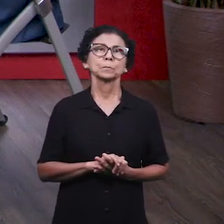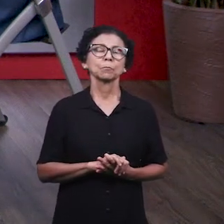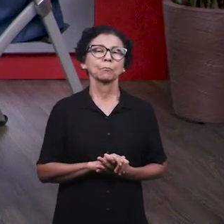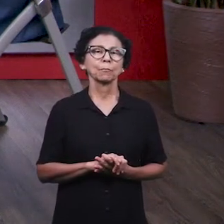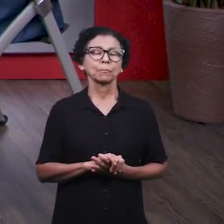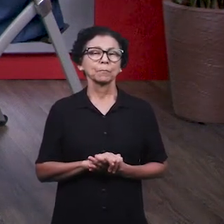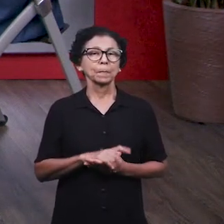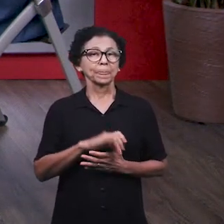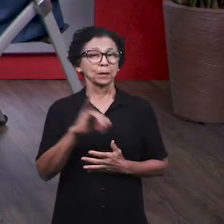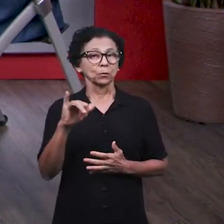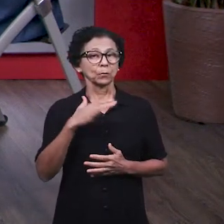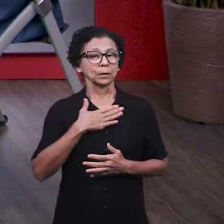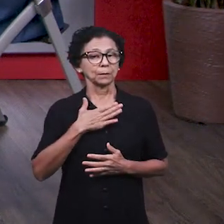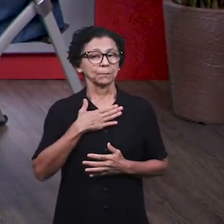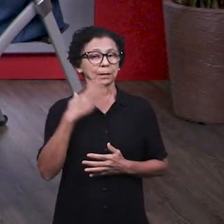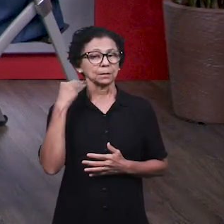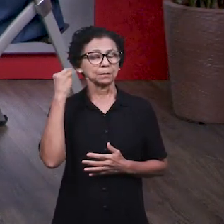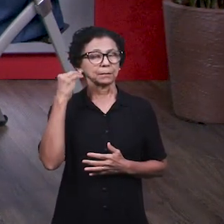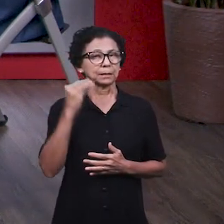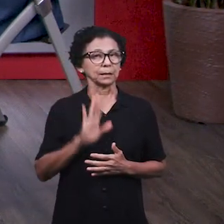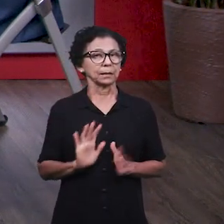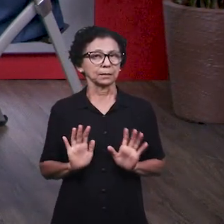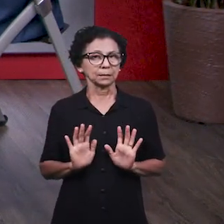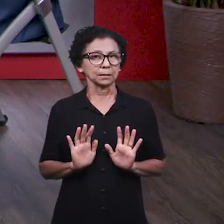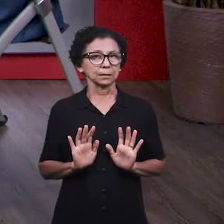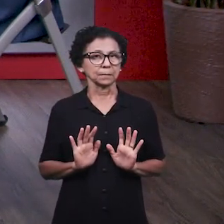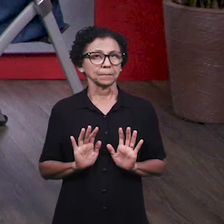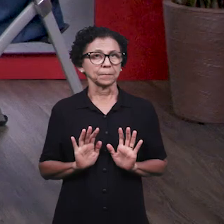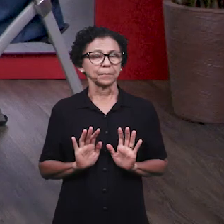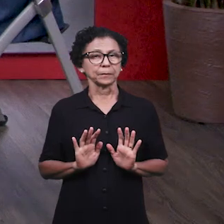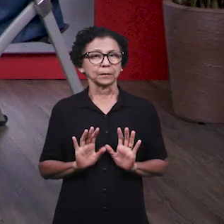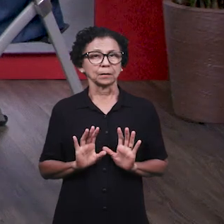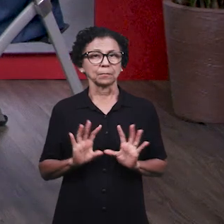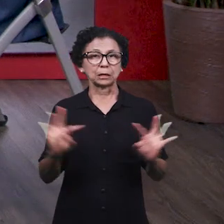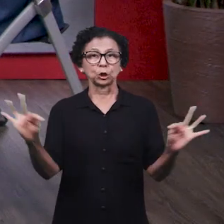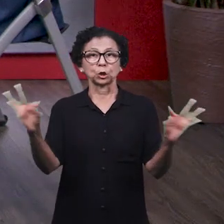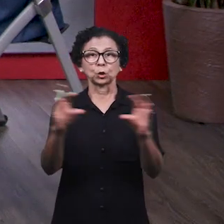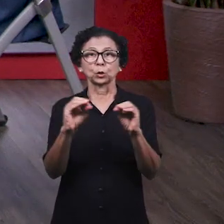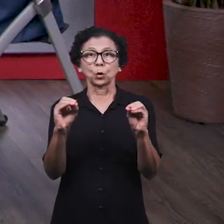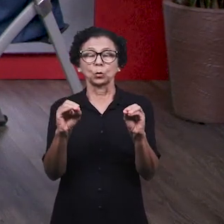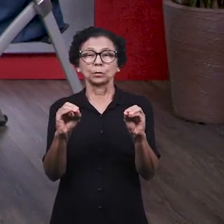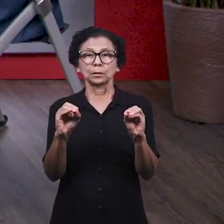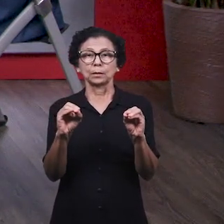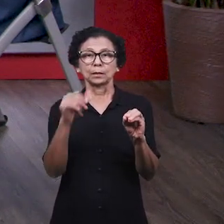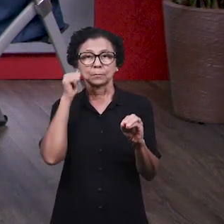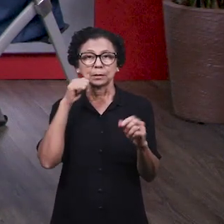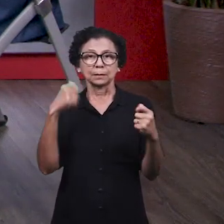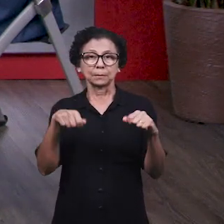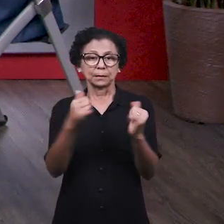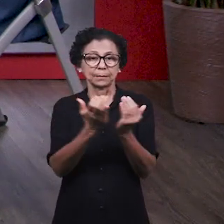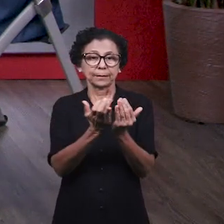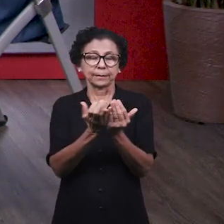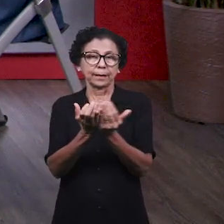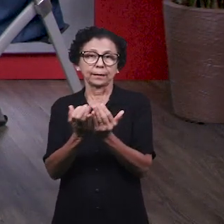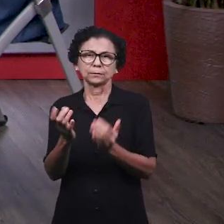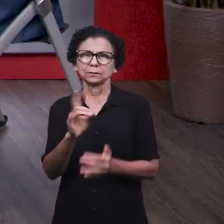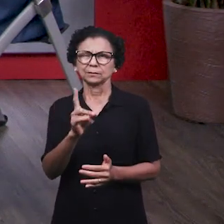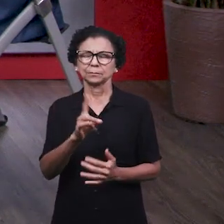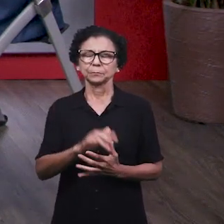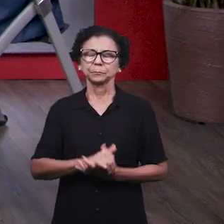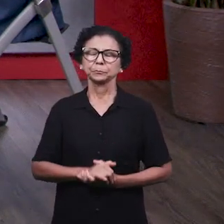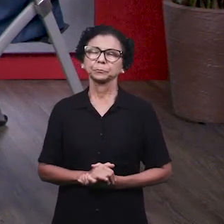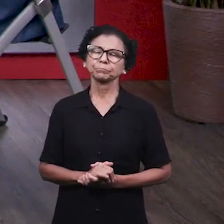experiência, né, mas não necessariamente eu estou dizendo que as mulheres todas sejam evangélicas, não é isso. Eu estou dizendo que a diferença da